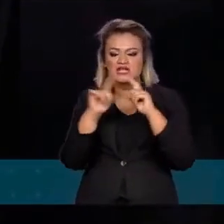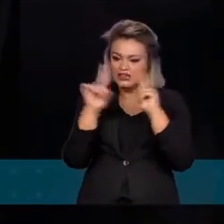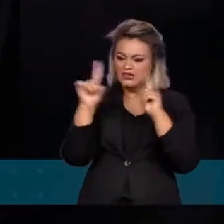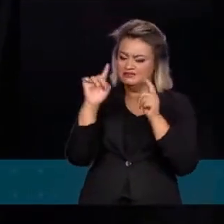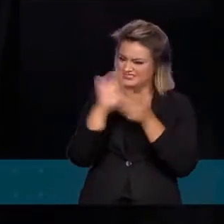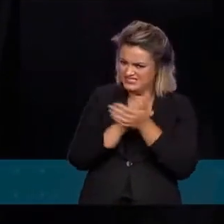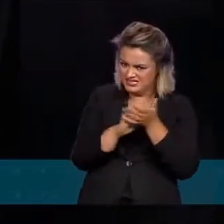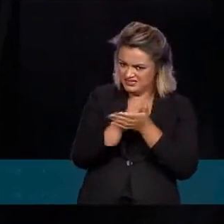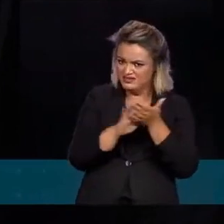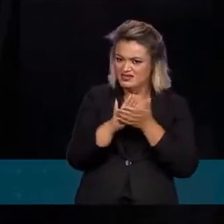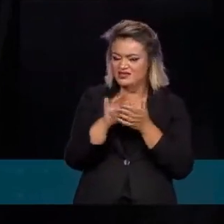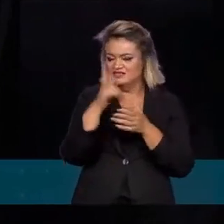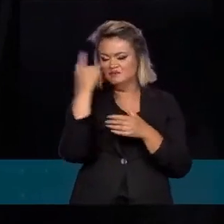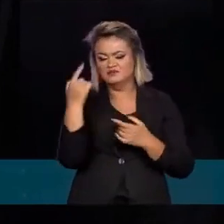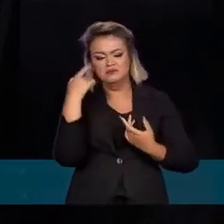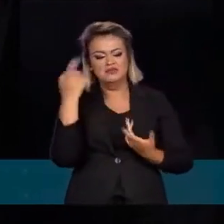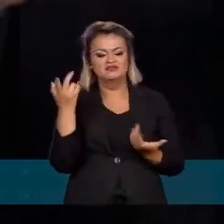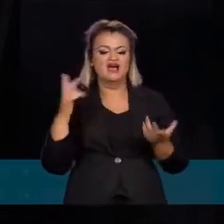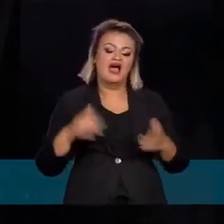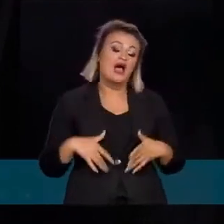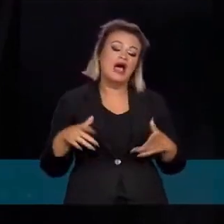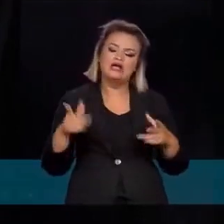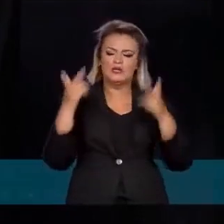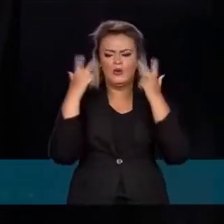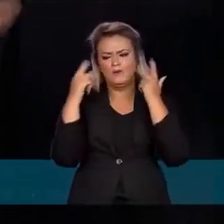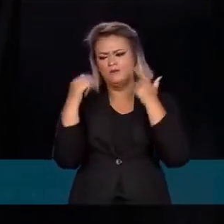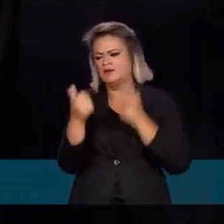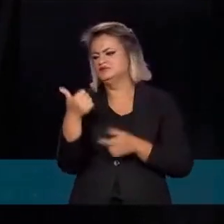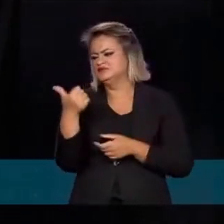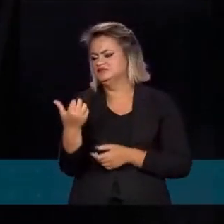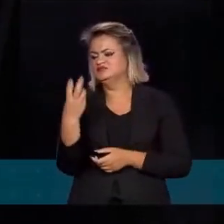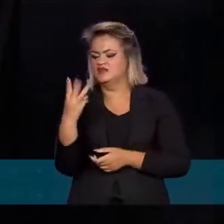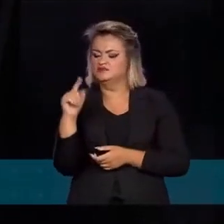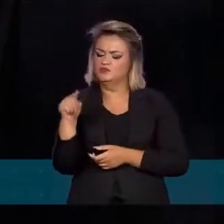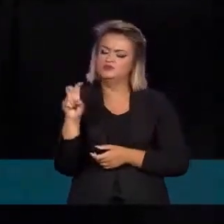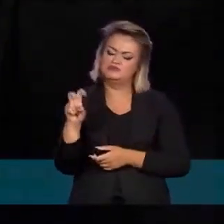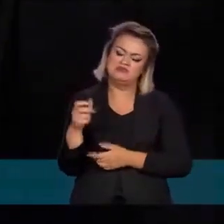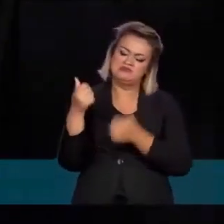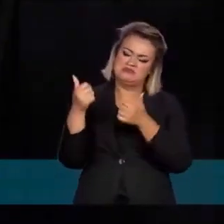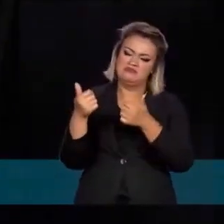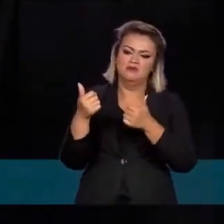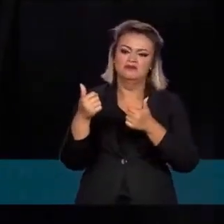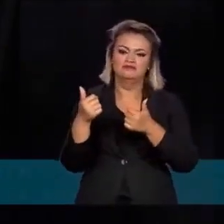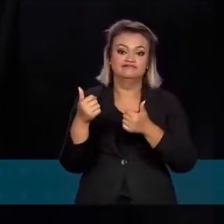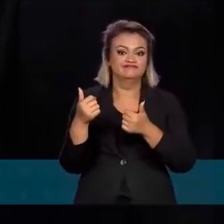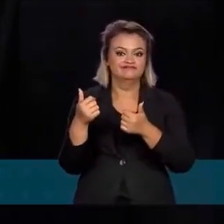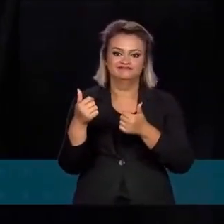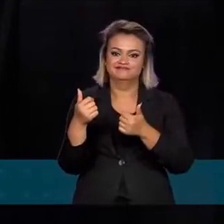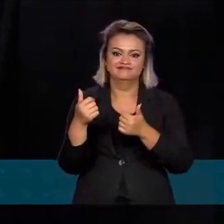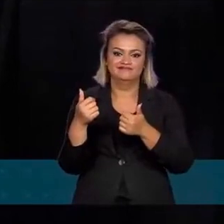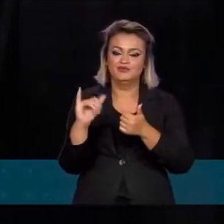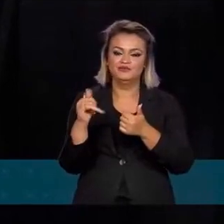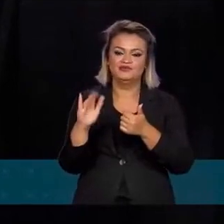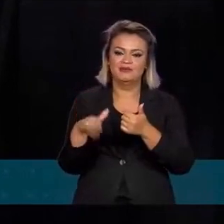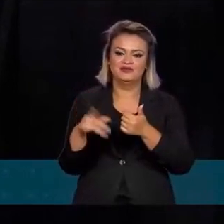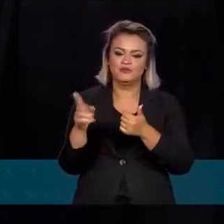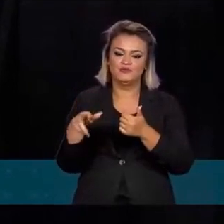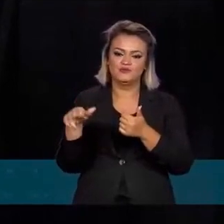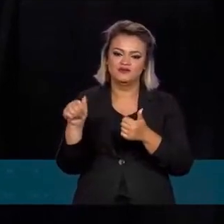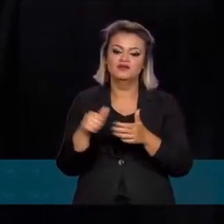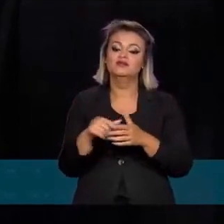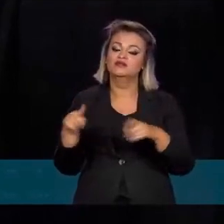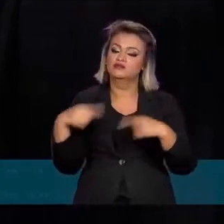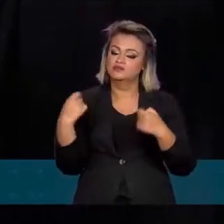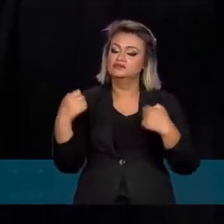essas pessoas acharem que vocês estão felizes com 13,5% sinceramente ele não baixar juro e nós